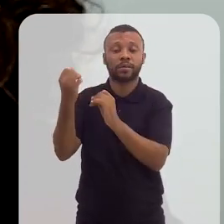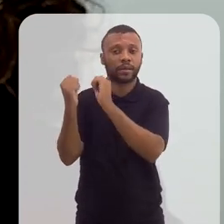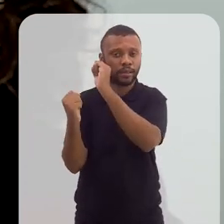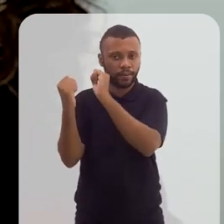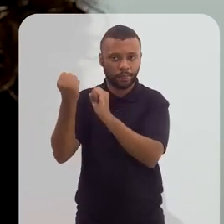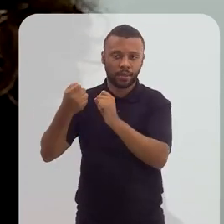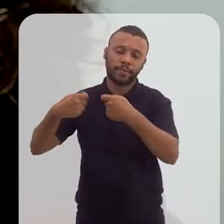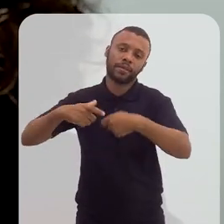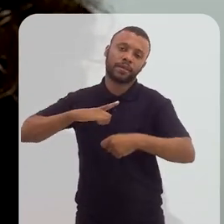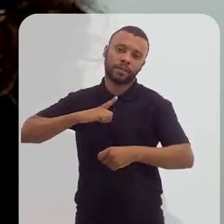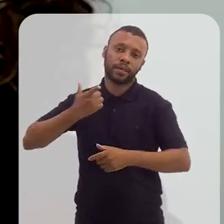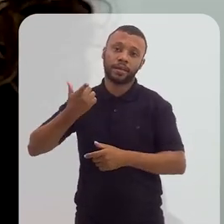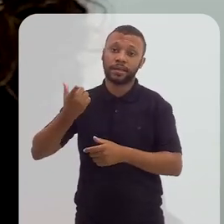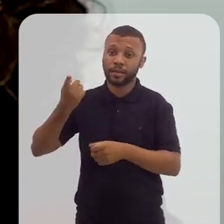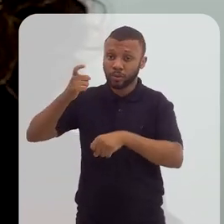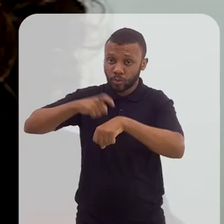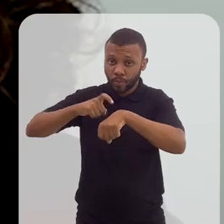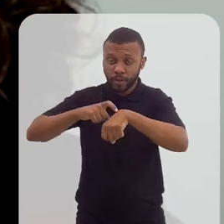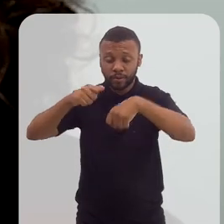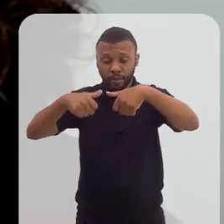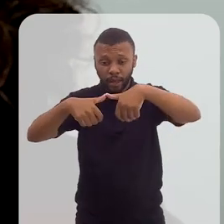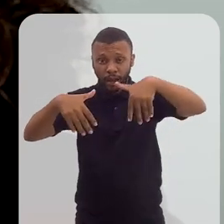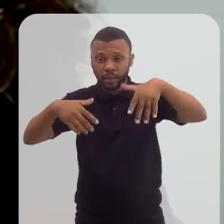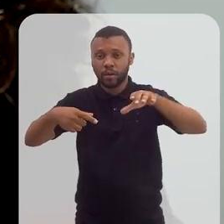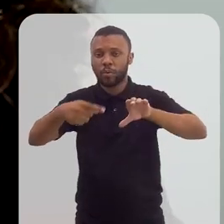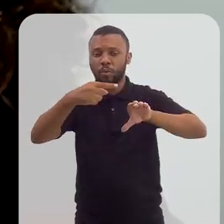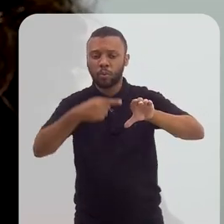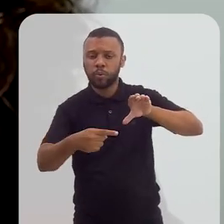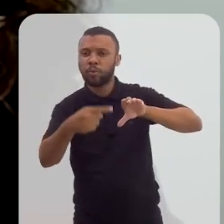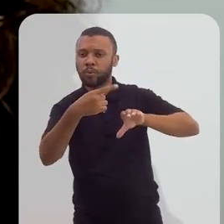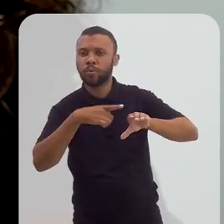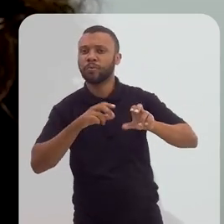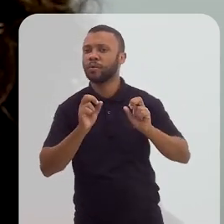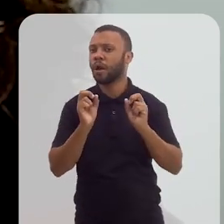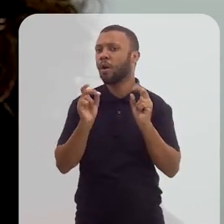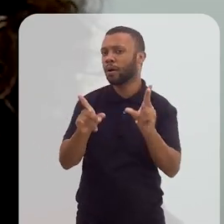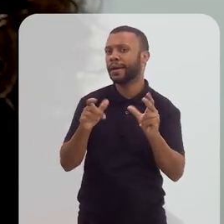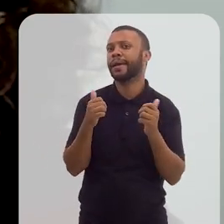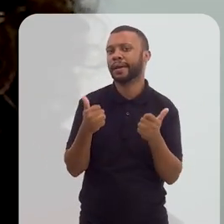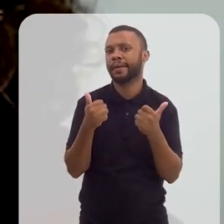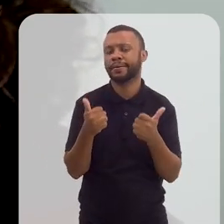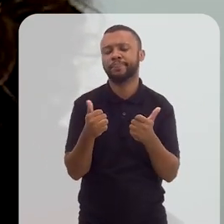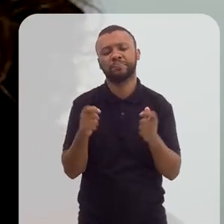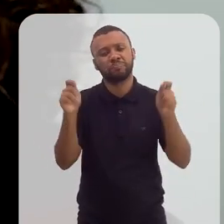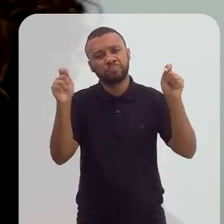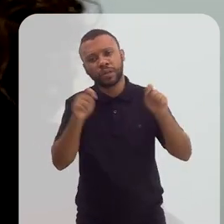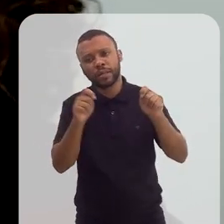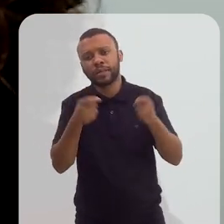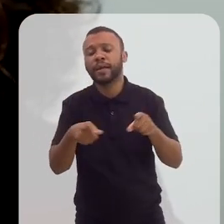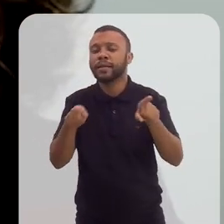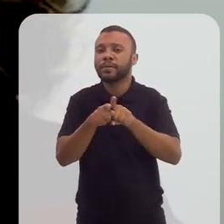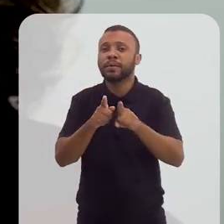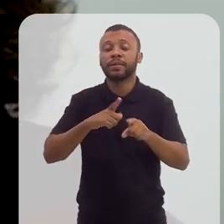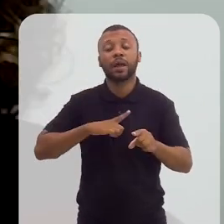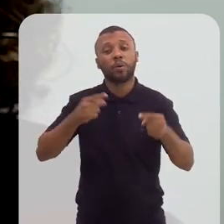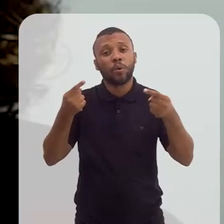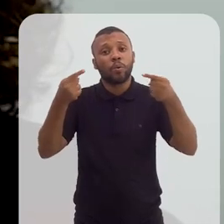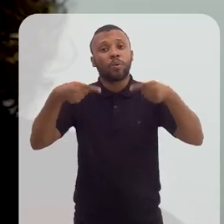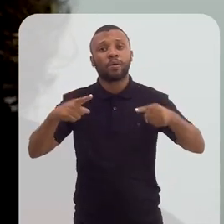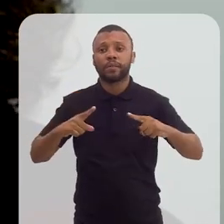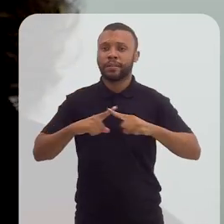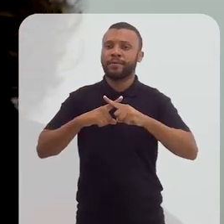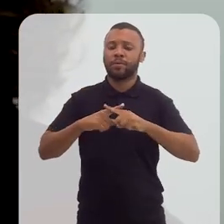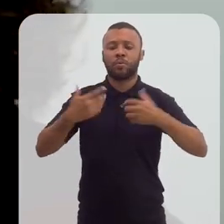ter para que toda a cadeia esteja ok e funcionando. Agora, para além disso, também tem um desafio grande, que